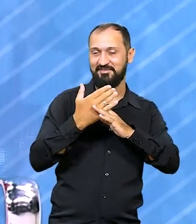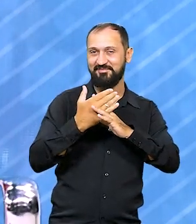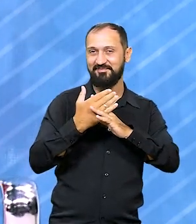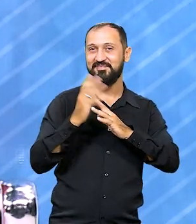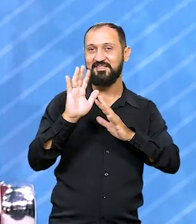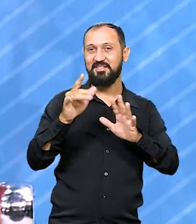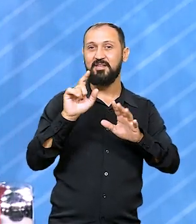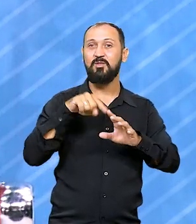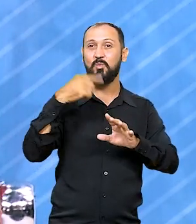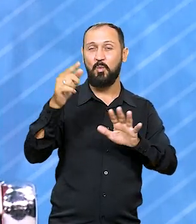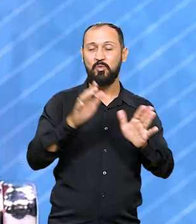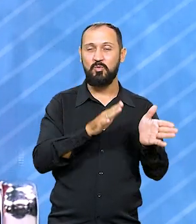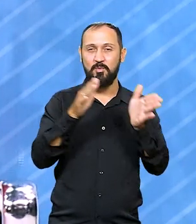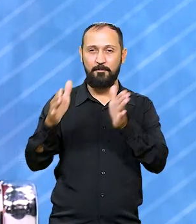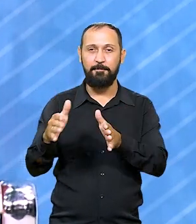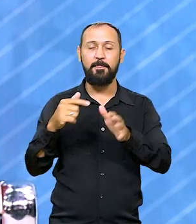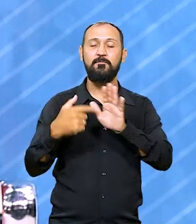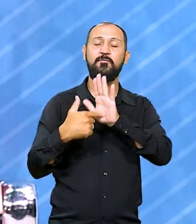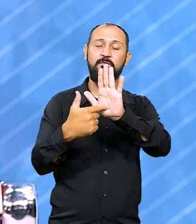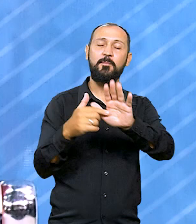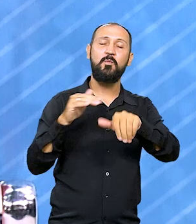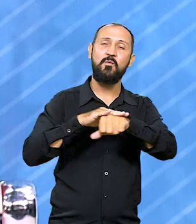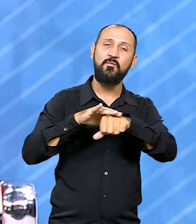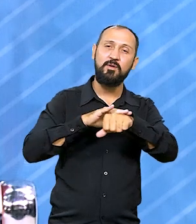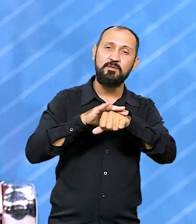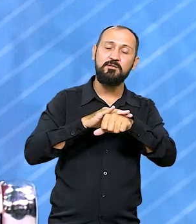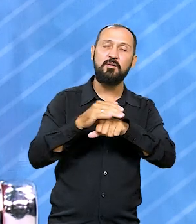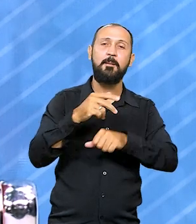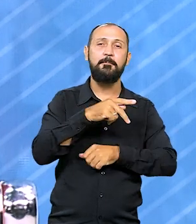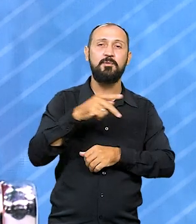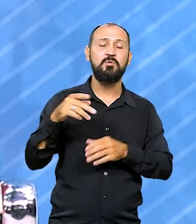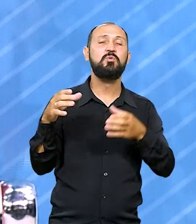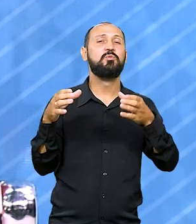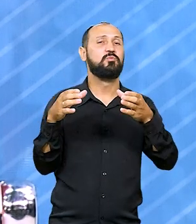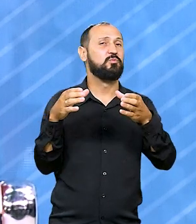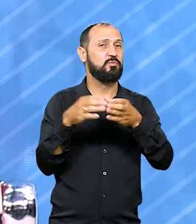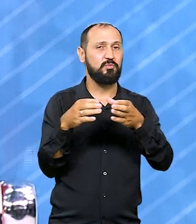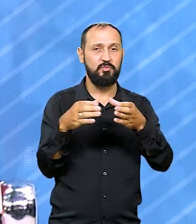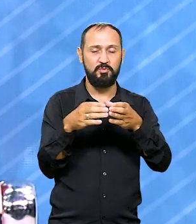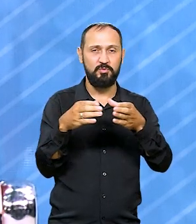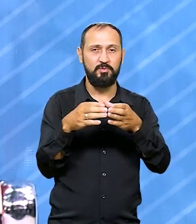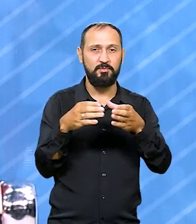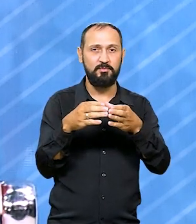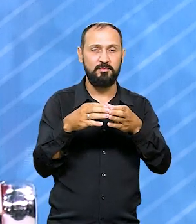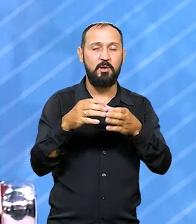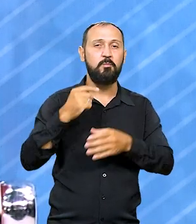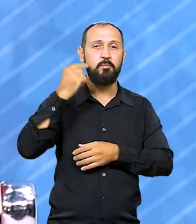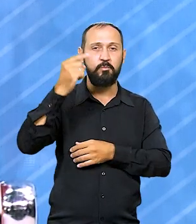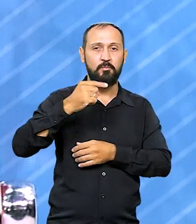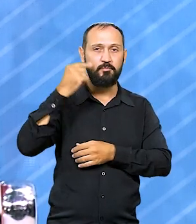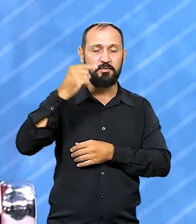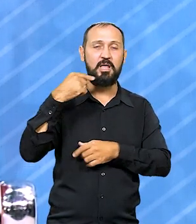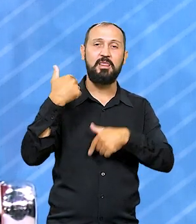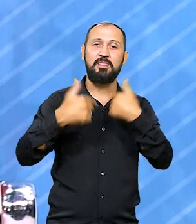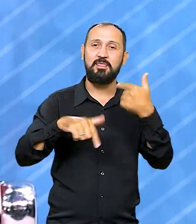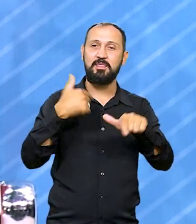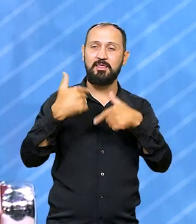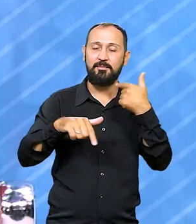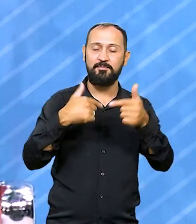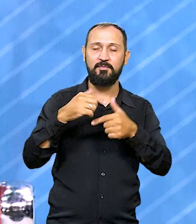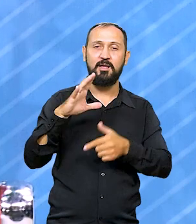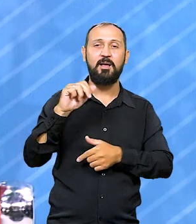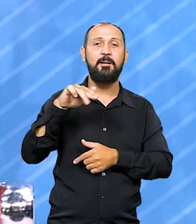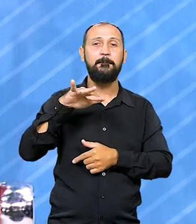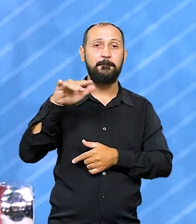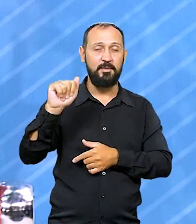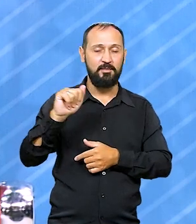um rápido intervalo e no próximo bloco iremos conversar com a presidente da Comissão da Advocacia